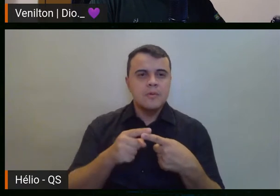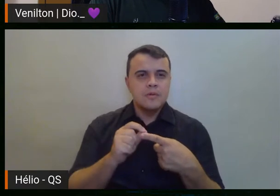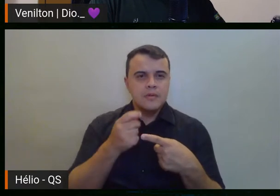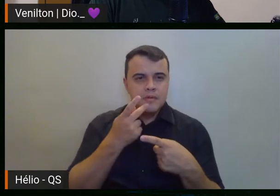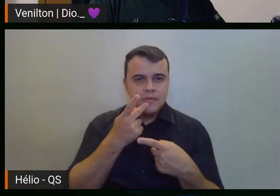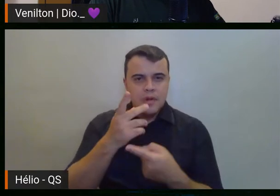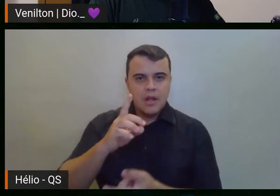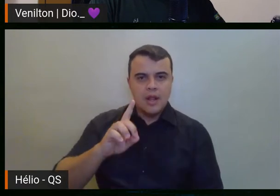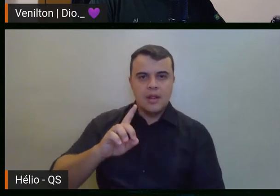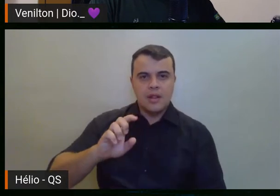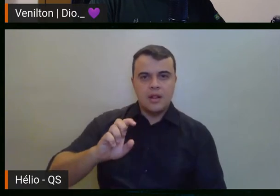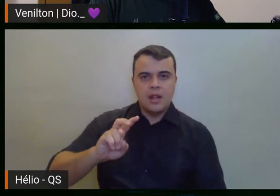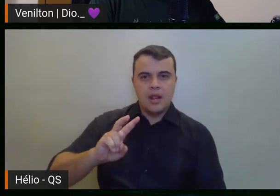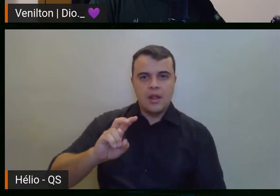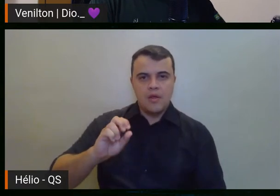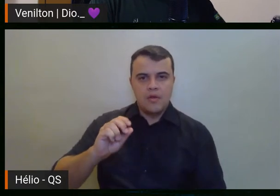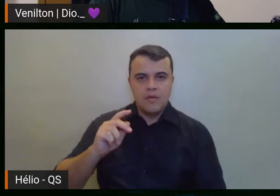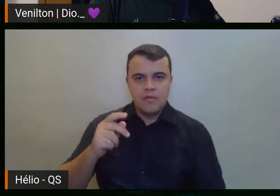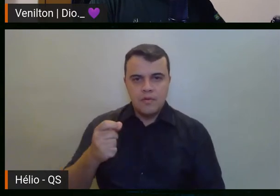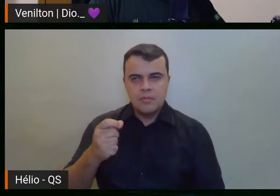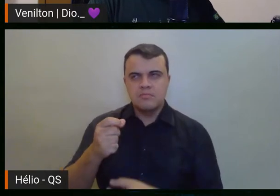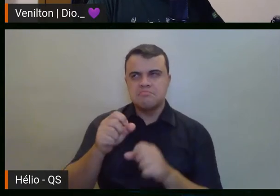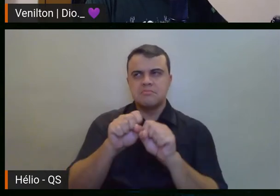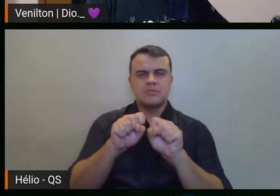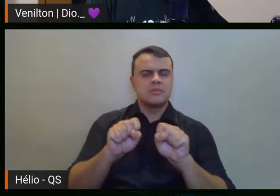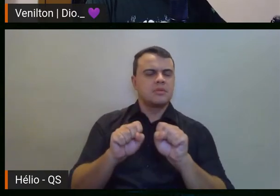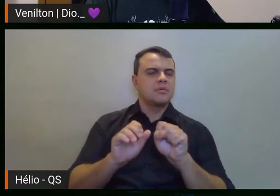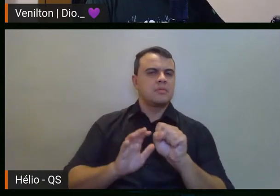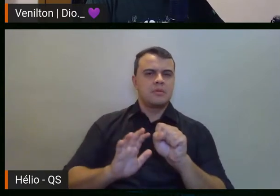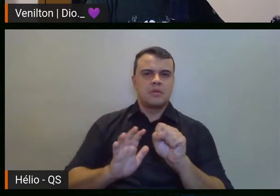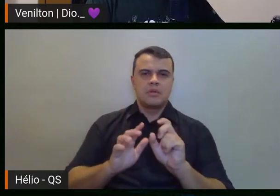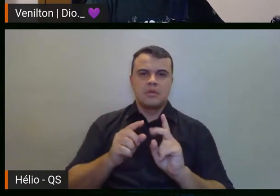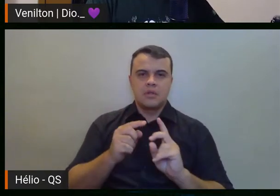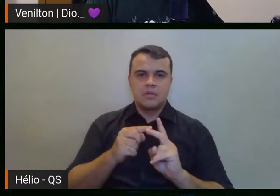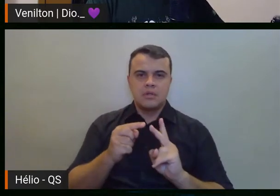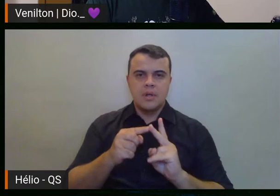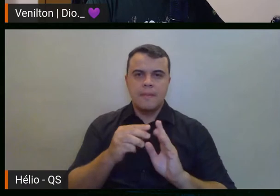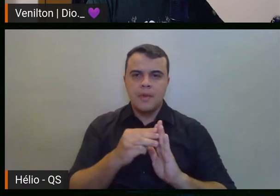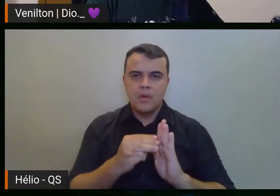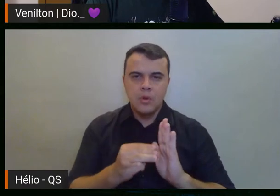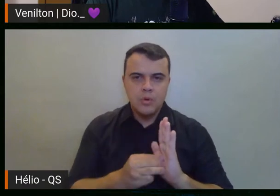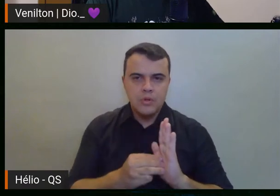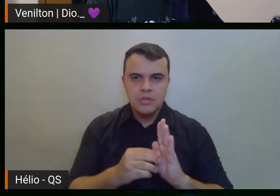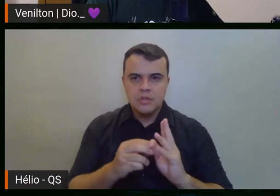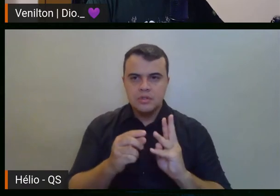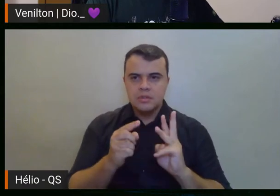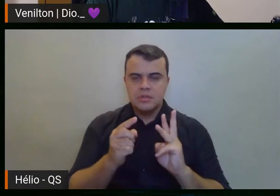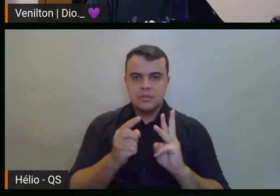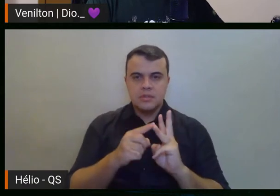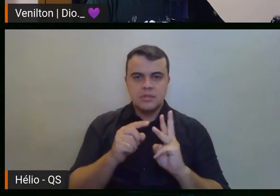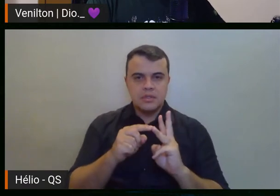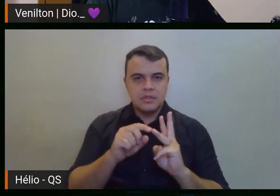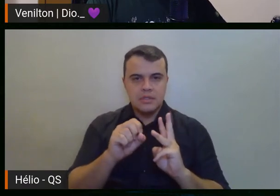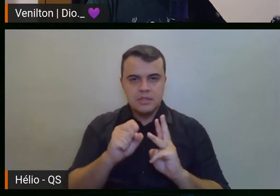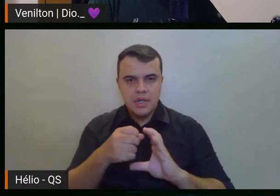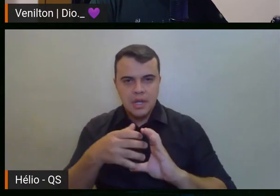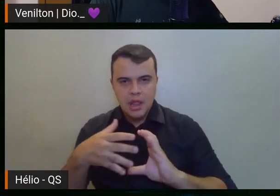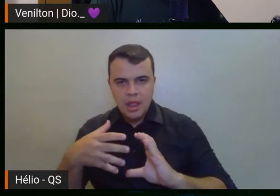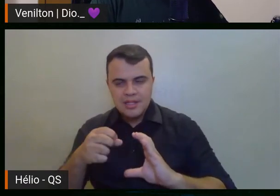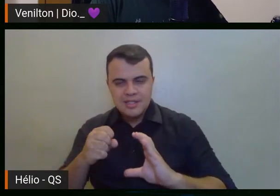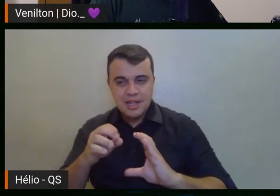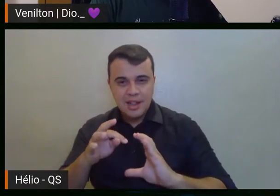a gente fala de The Voice né a gente não fala de ferramenta a gente não fala de metodologia a gente não fala de steck a gente não fala de carreira